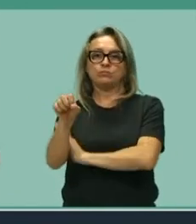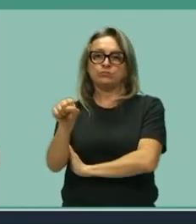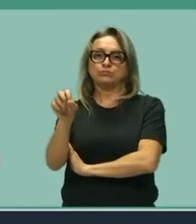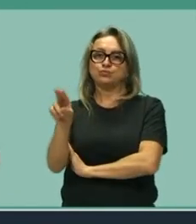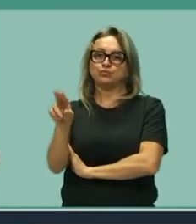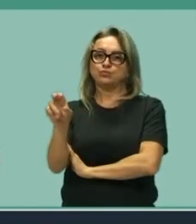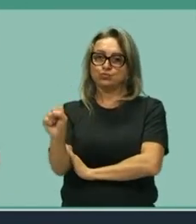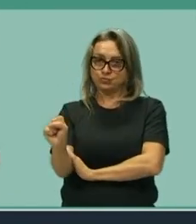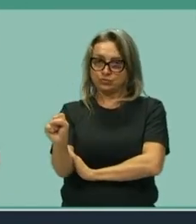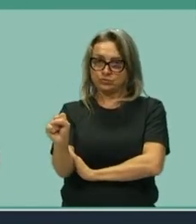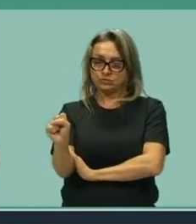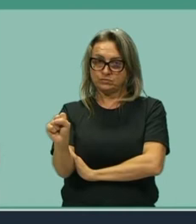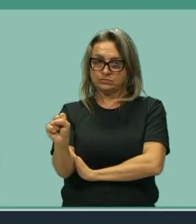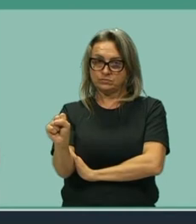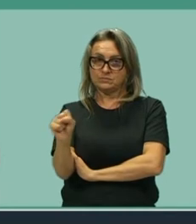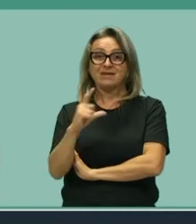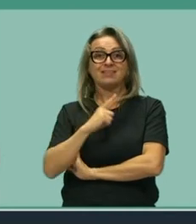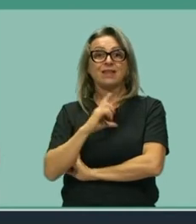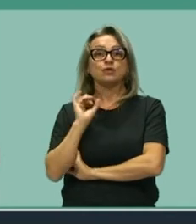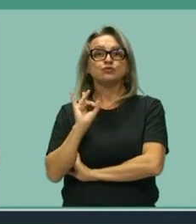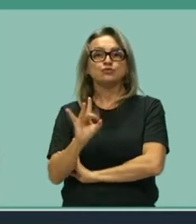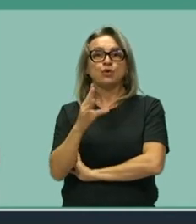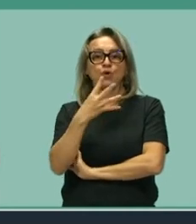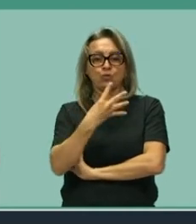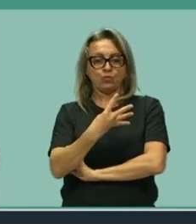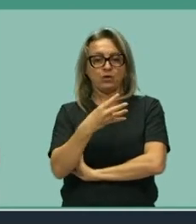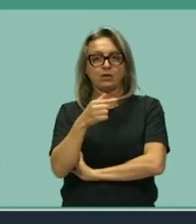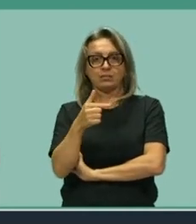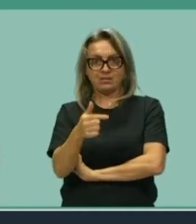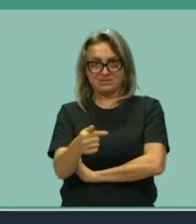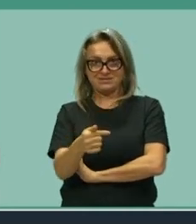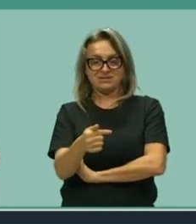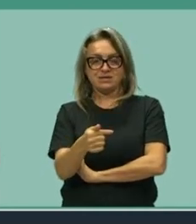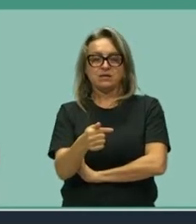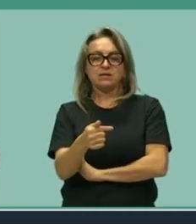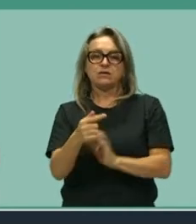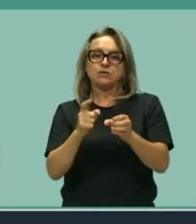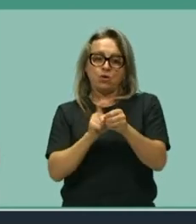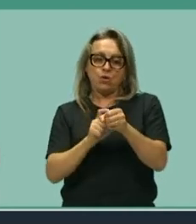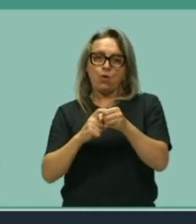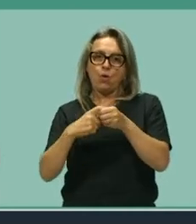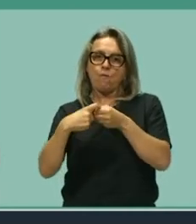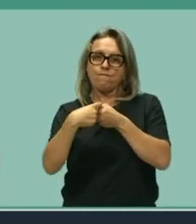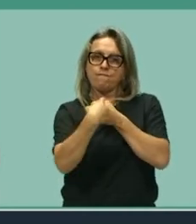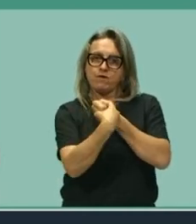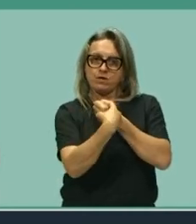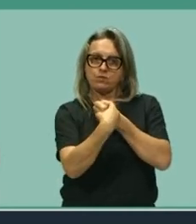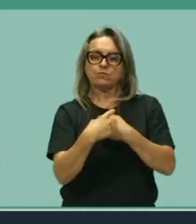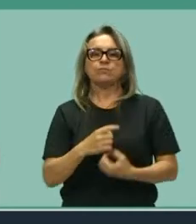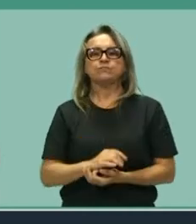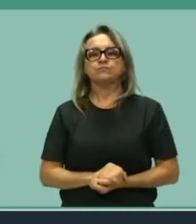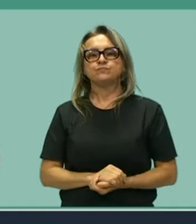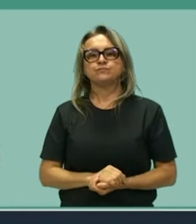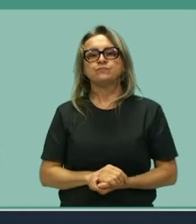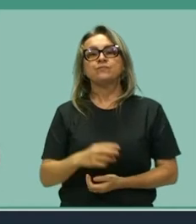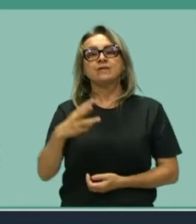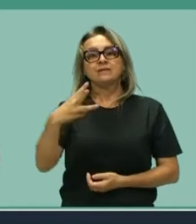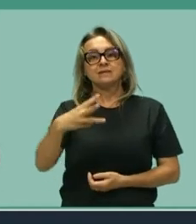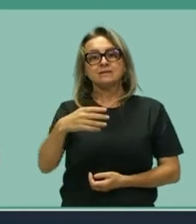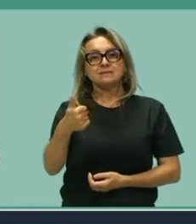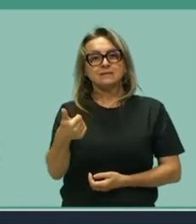E nós temos somente 47 leitos de convênio. 310 leitos, eu diria,